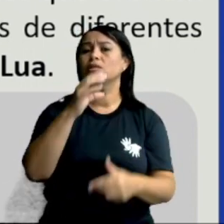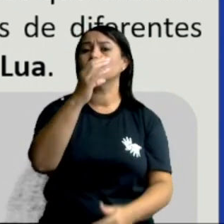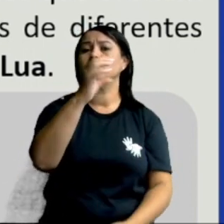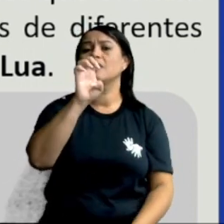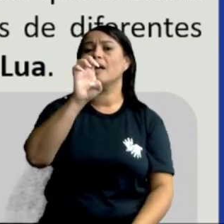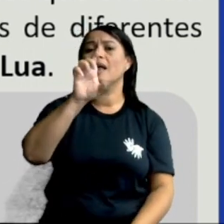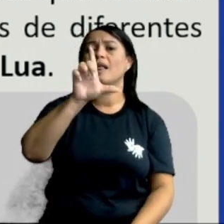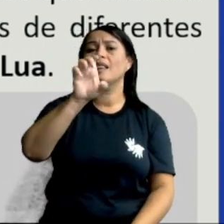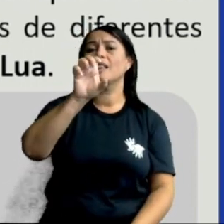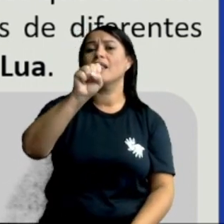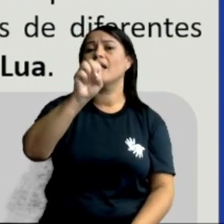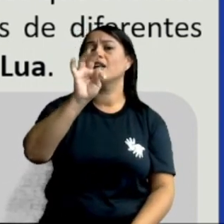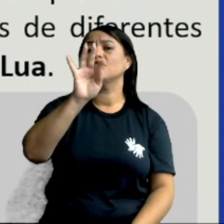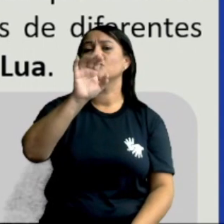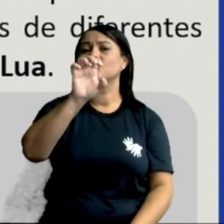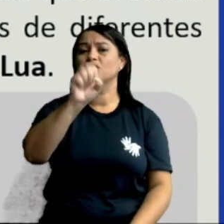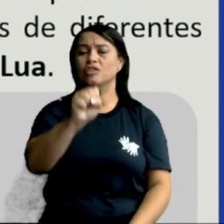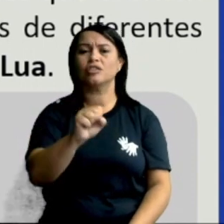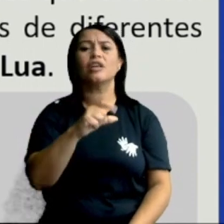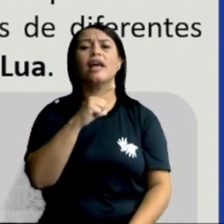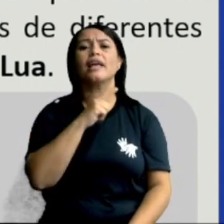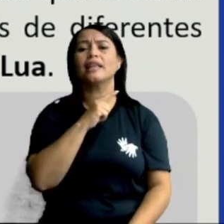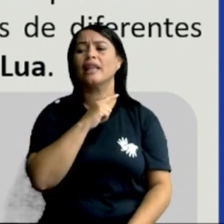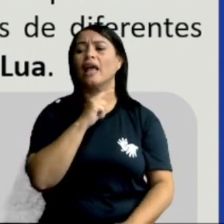celestes que orbitam